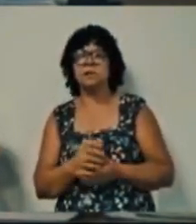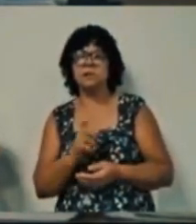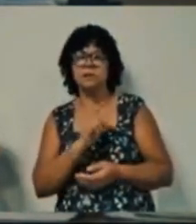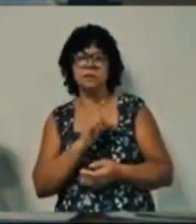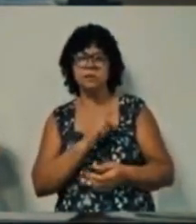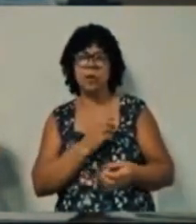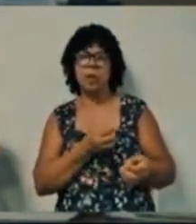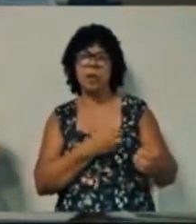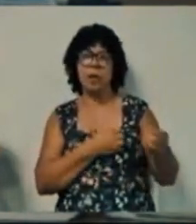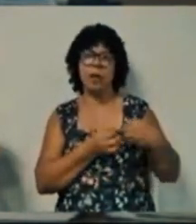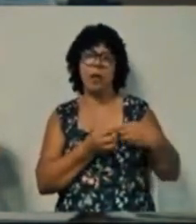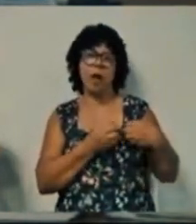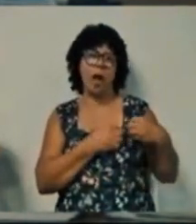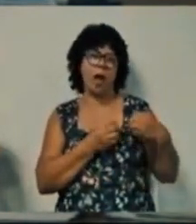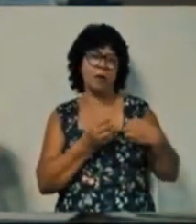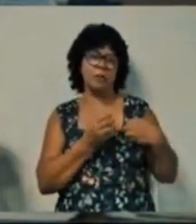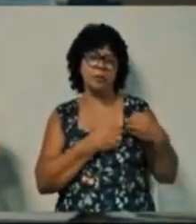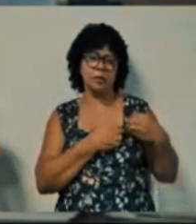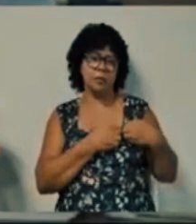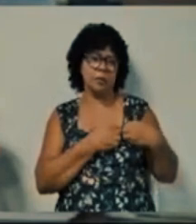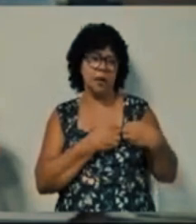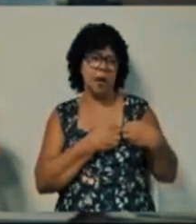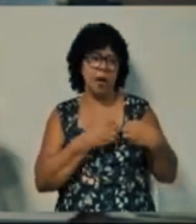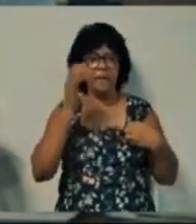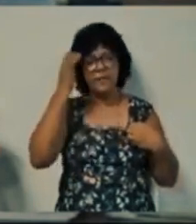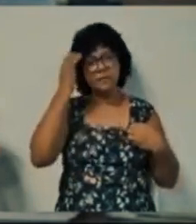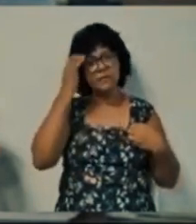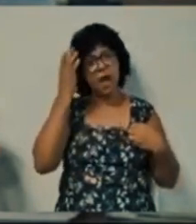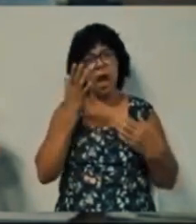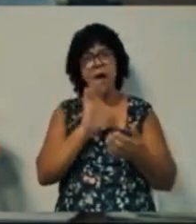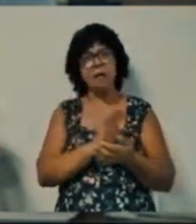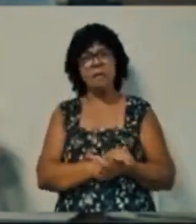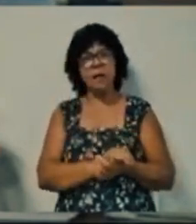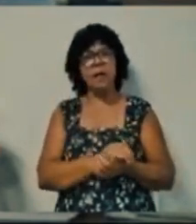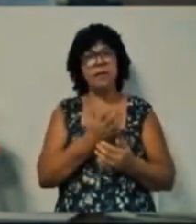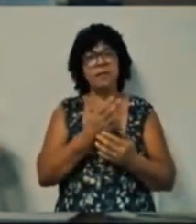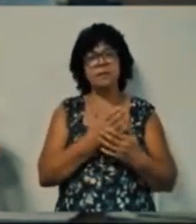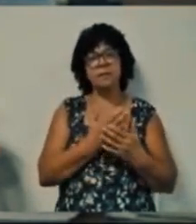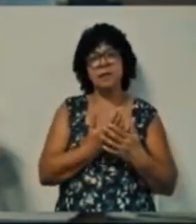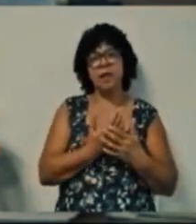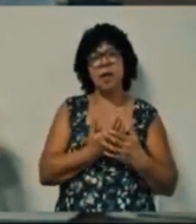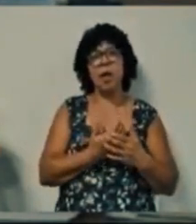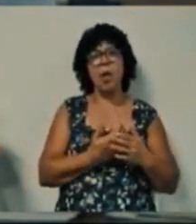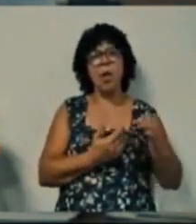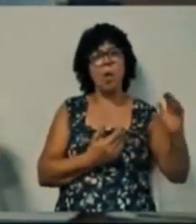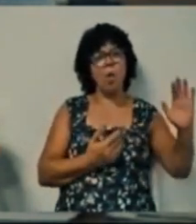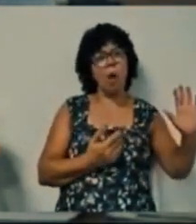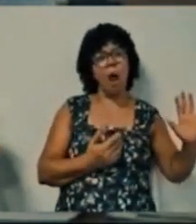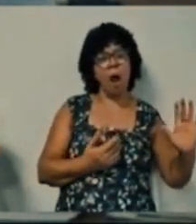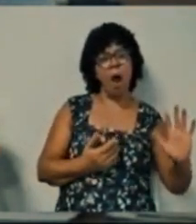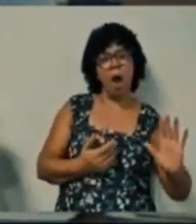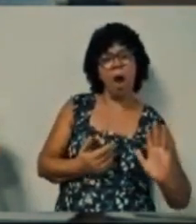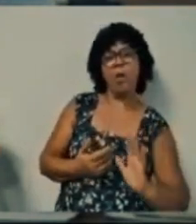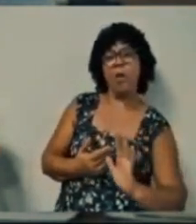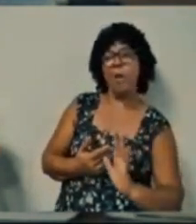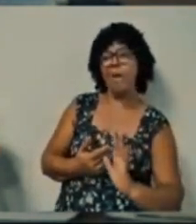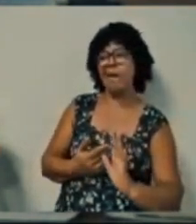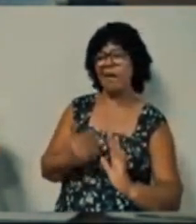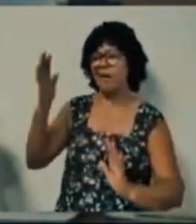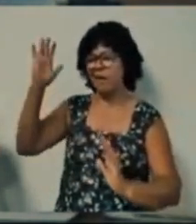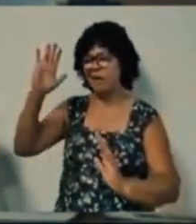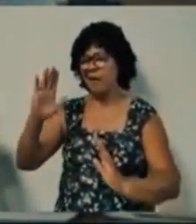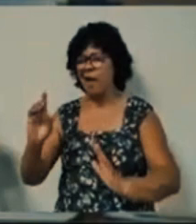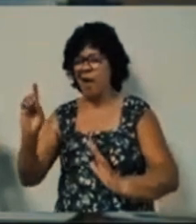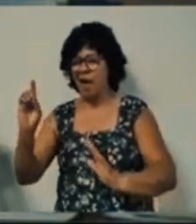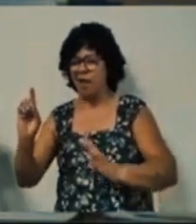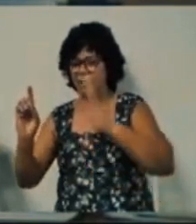no território do templo da deusa Diana, elas estariam livres da imputação ou da cobrança do crime